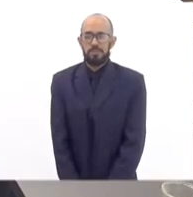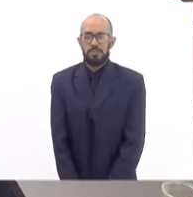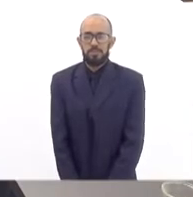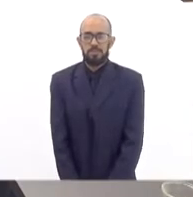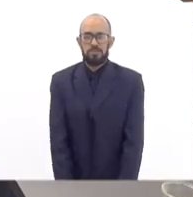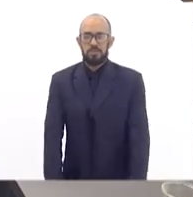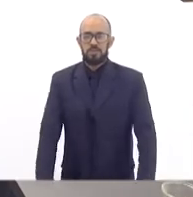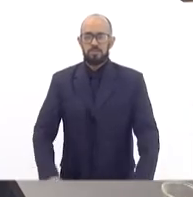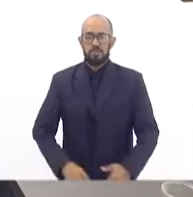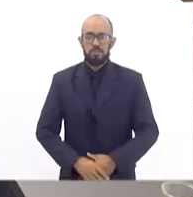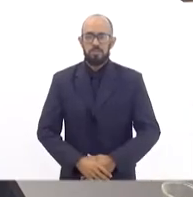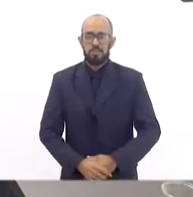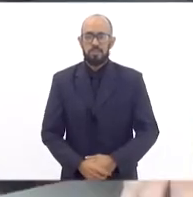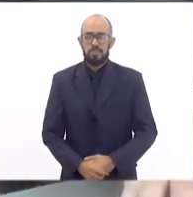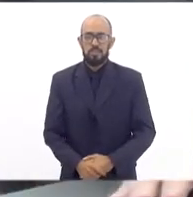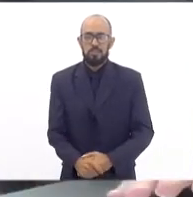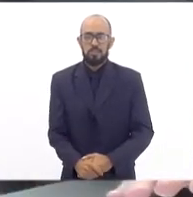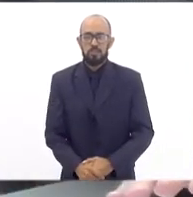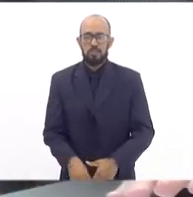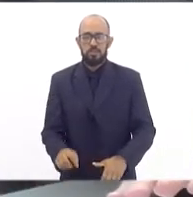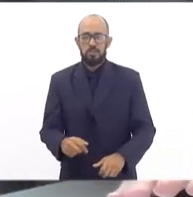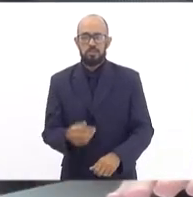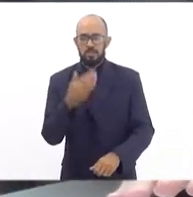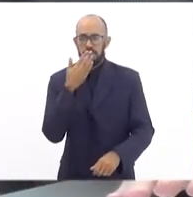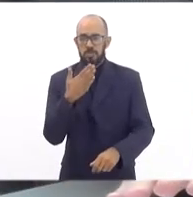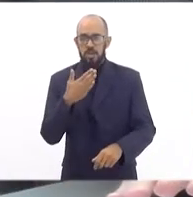Que tipo de compensação já ocorreu